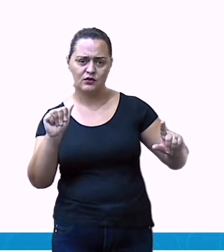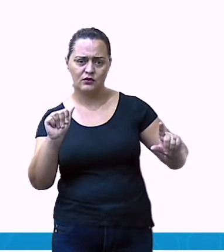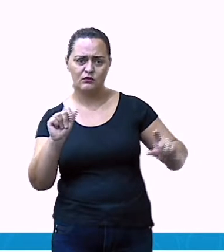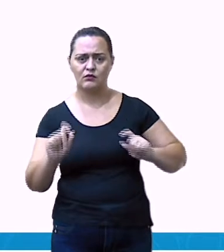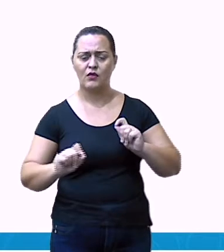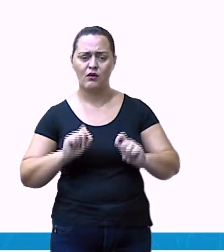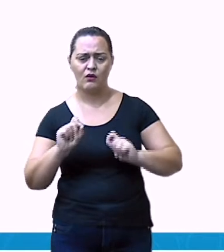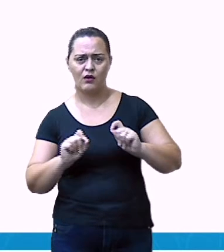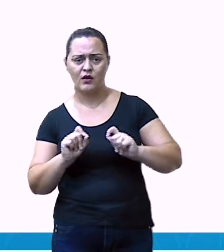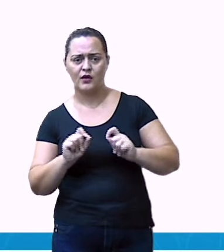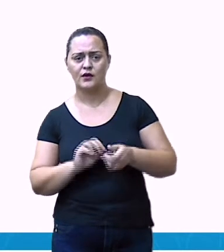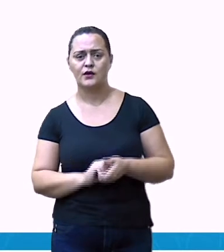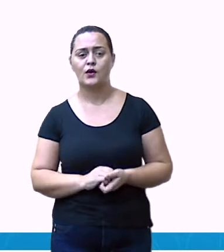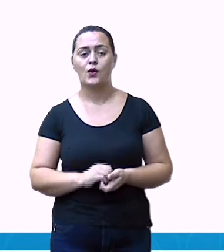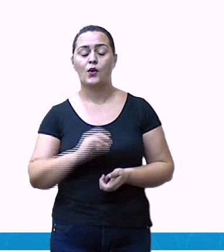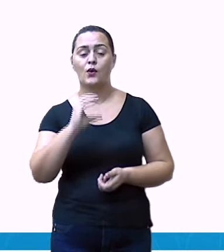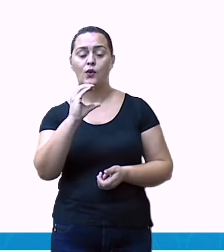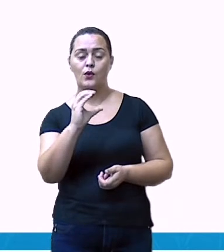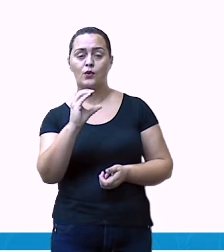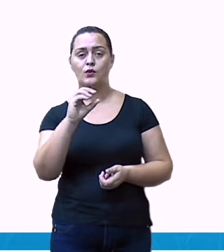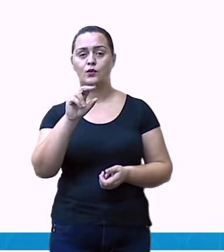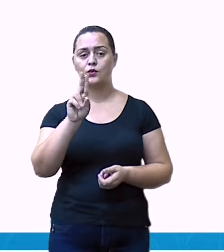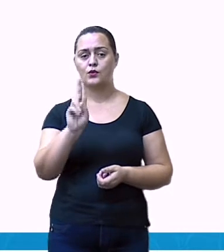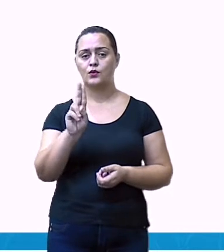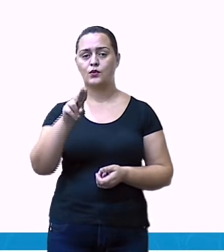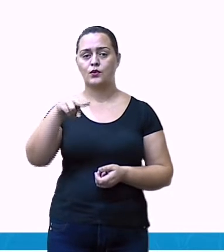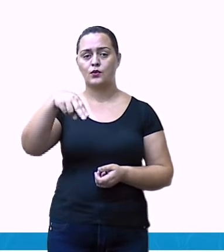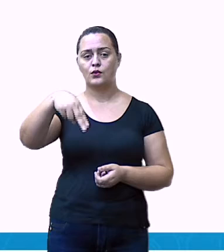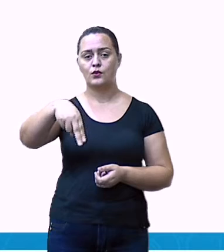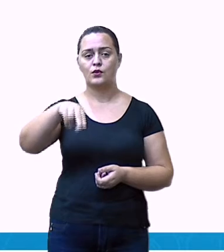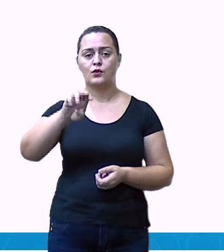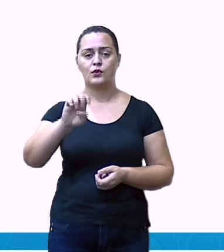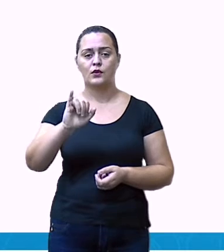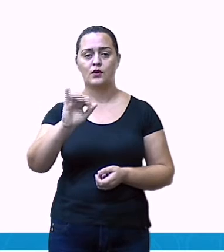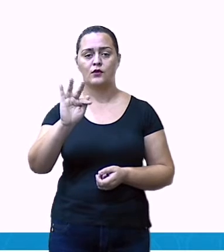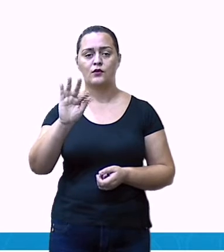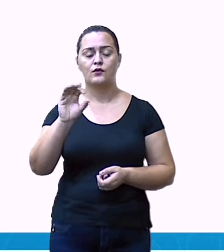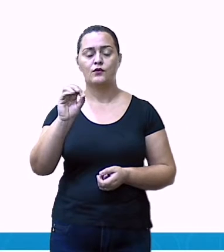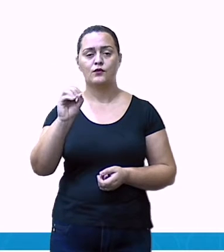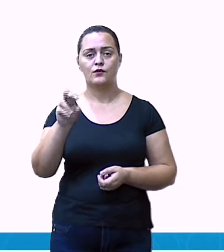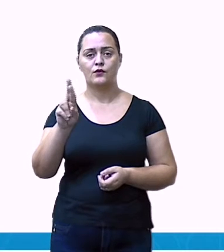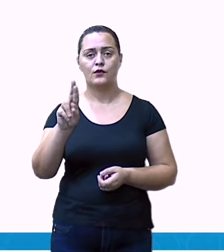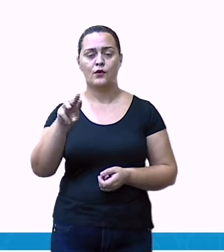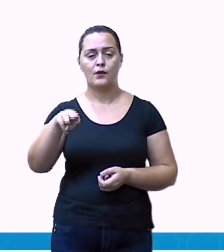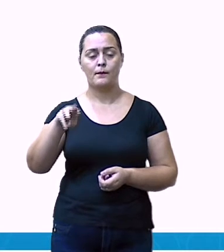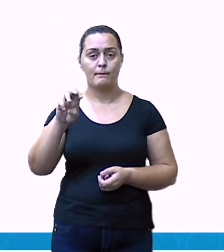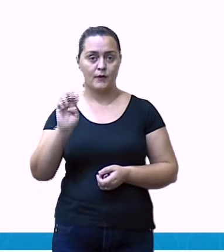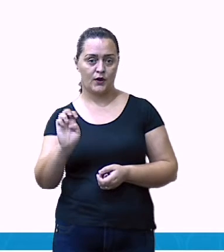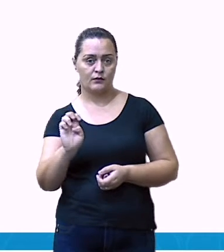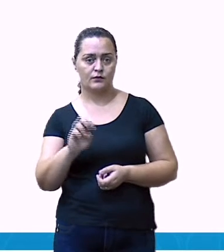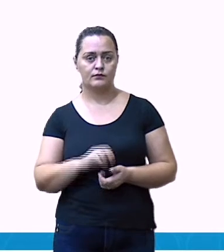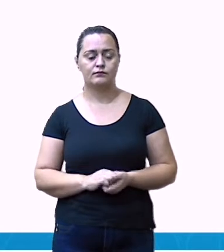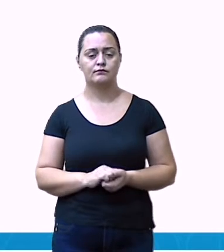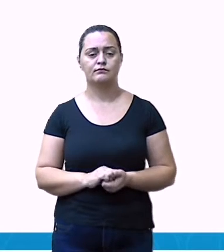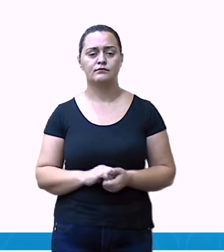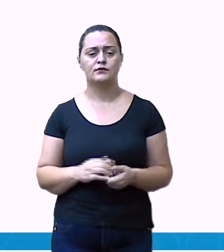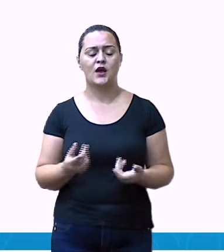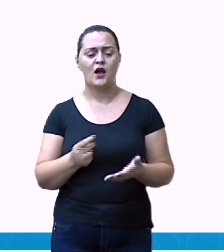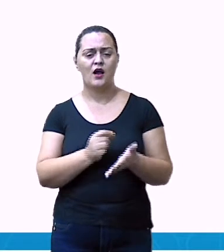cuneiforme. Letra E. A escrita chinesa utilizava